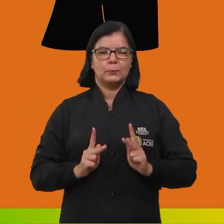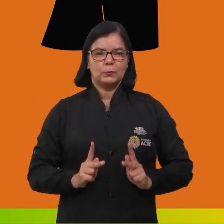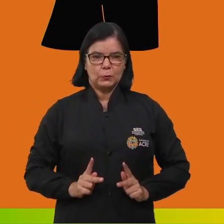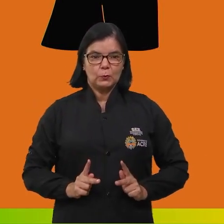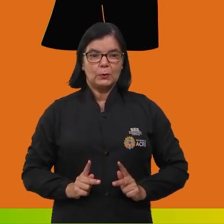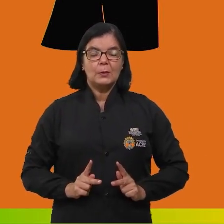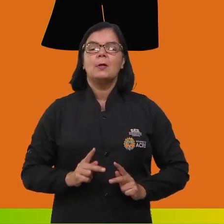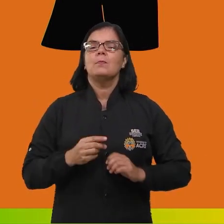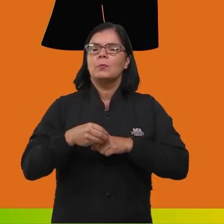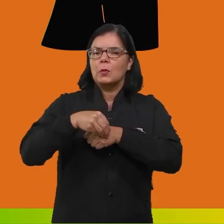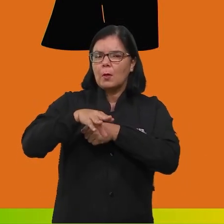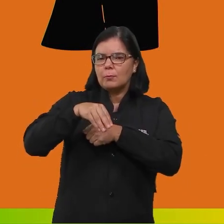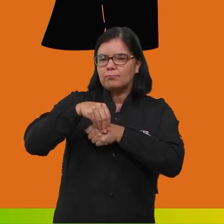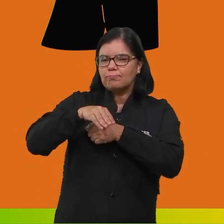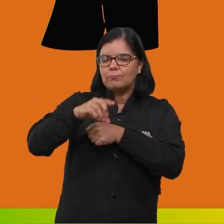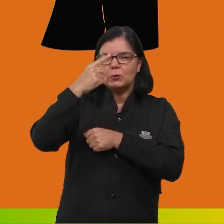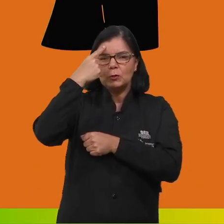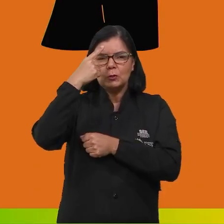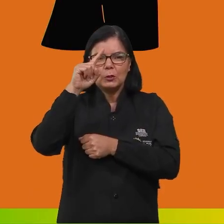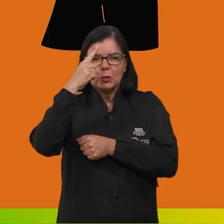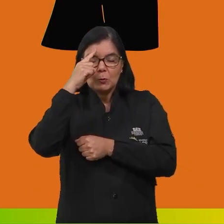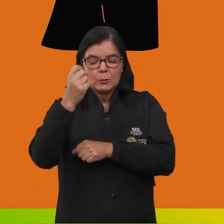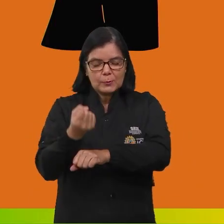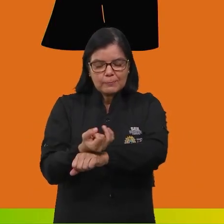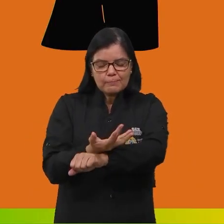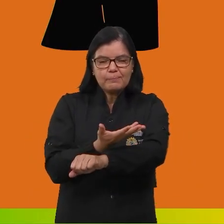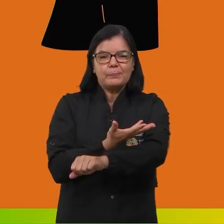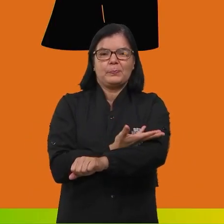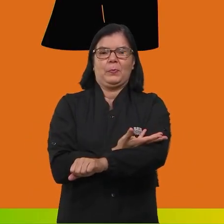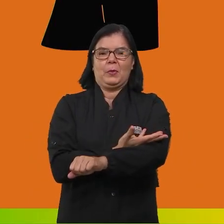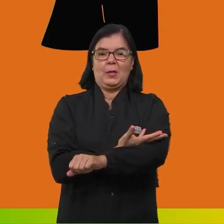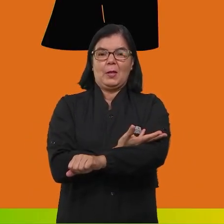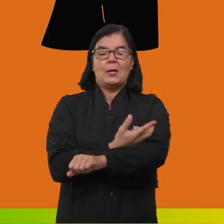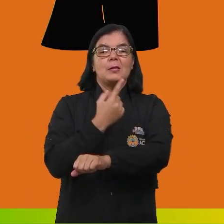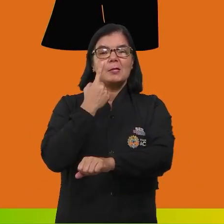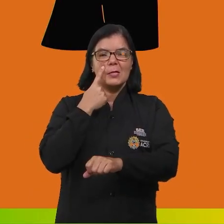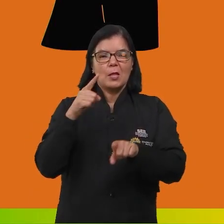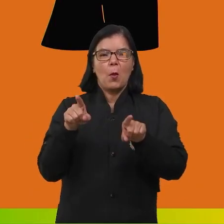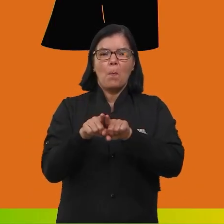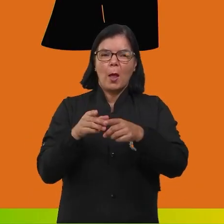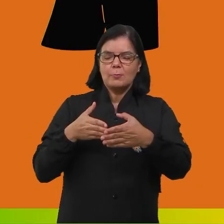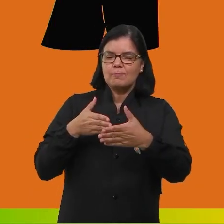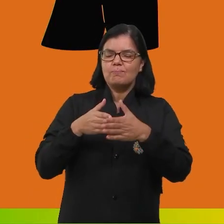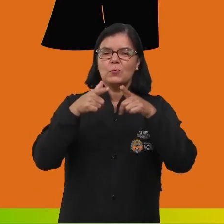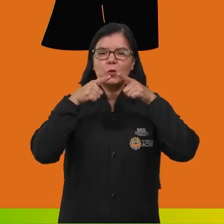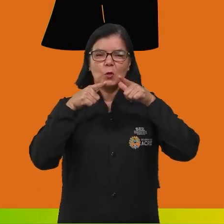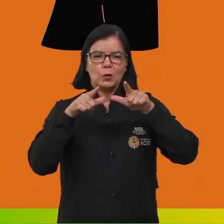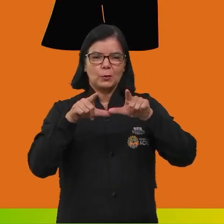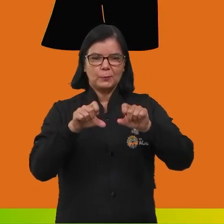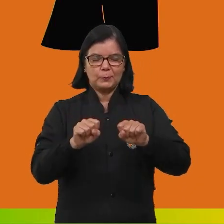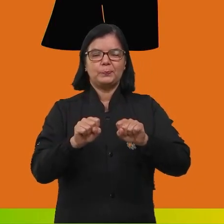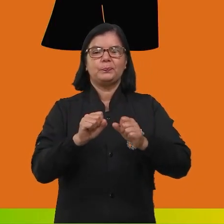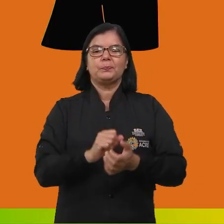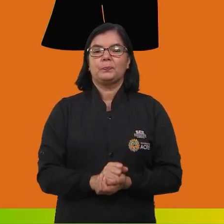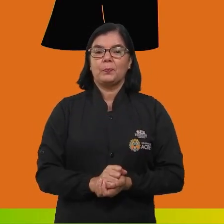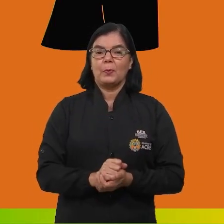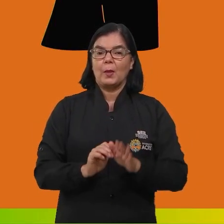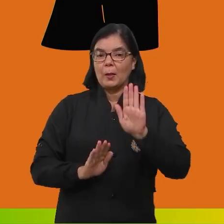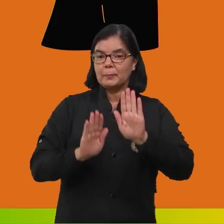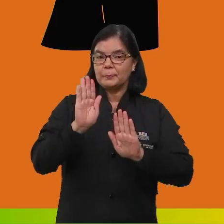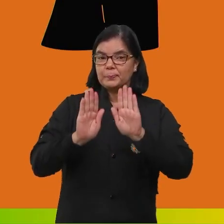e posturas transmitem ideias e emoções, transcendendo barreiras linguísticas.